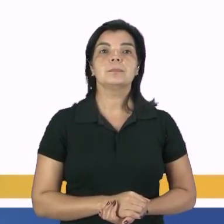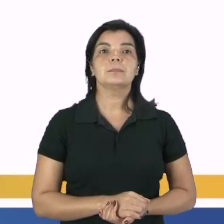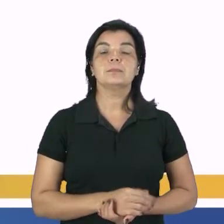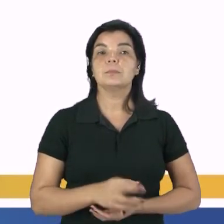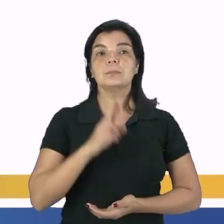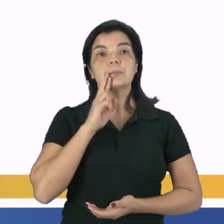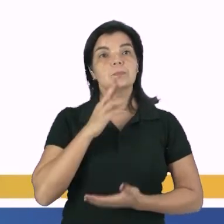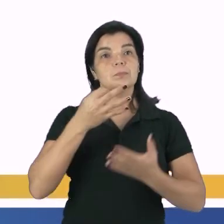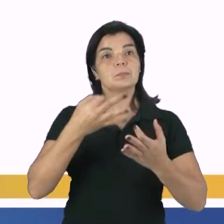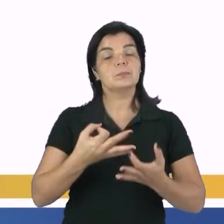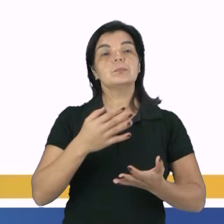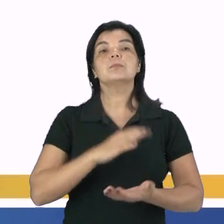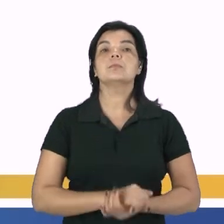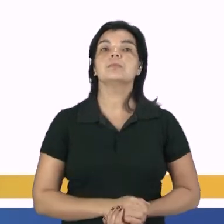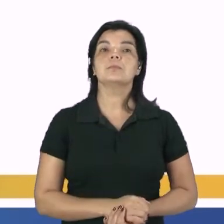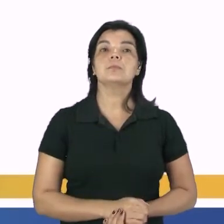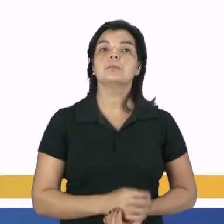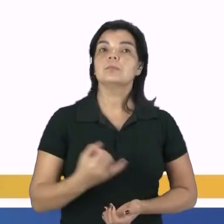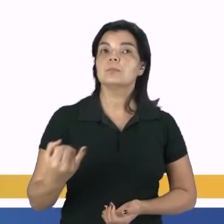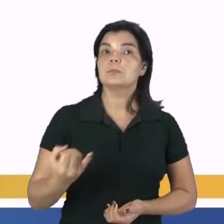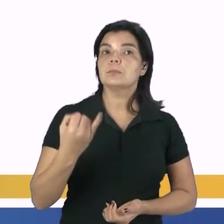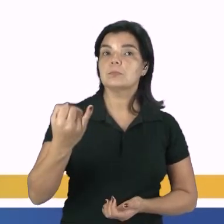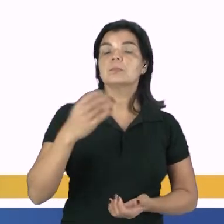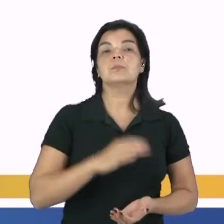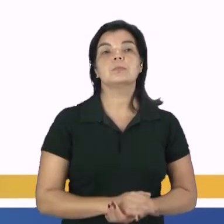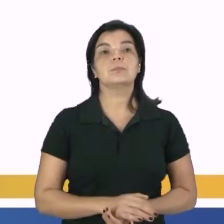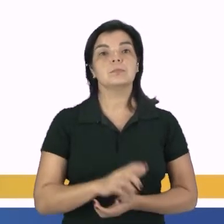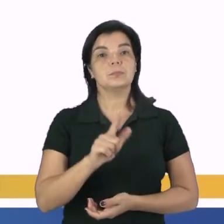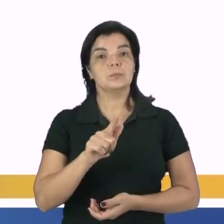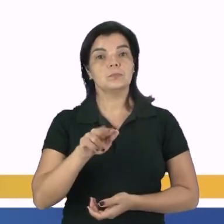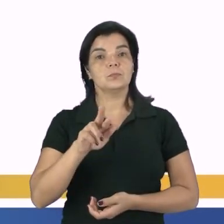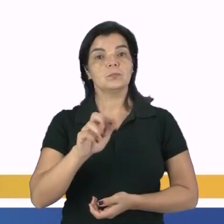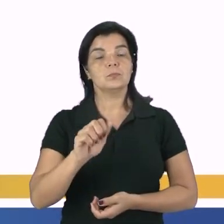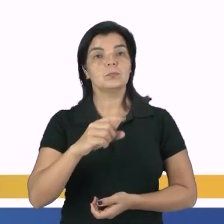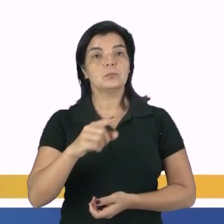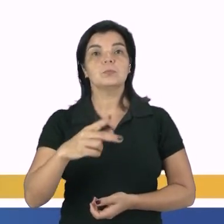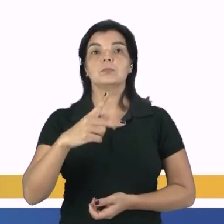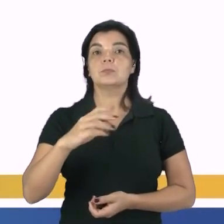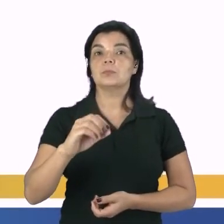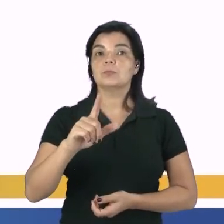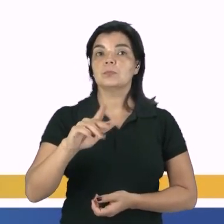Nesse caso, gente, o que foi essencial vão ser aí os grãos de pólen.